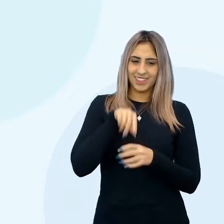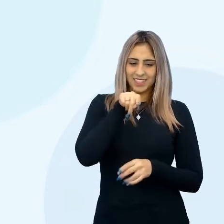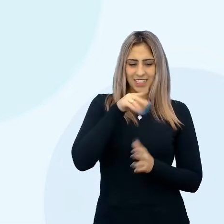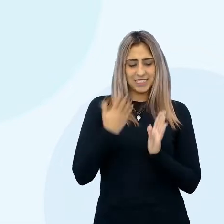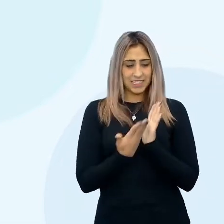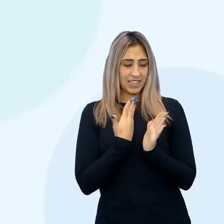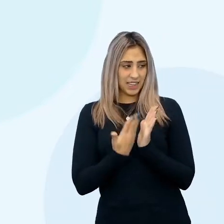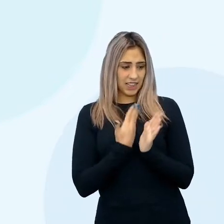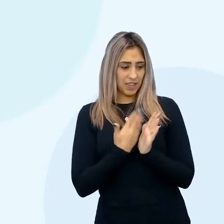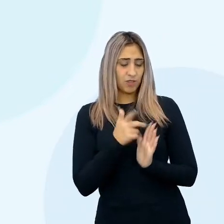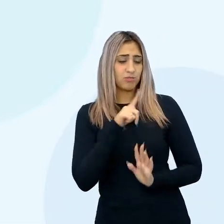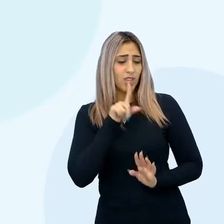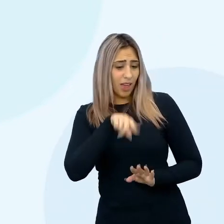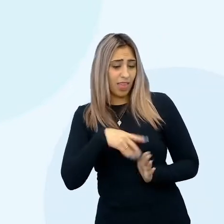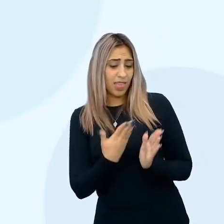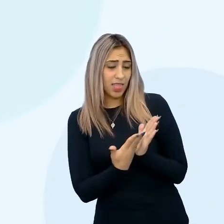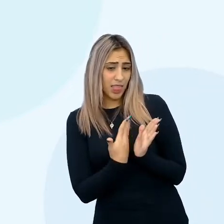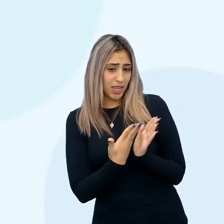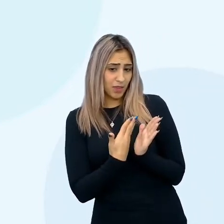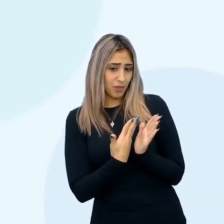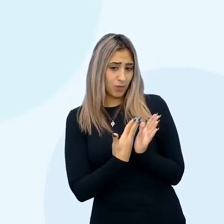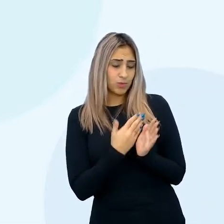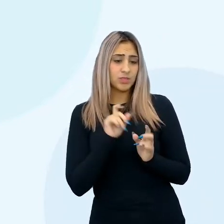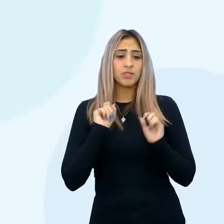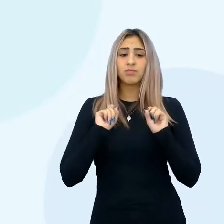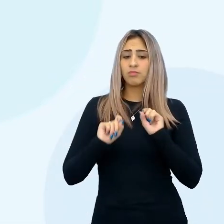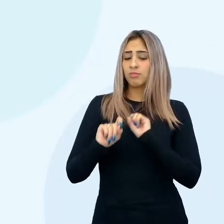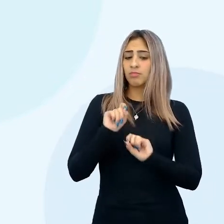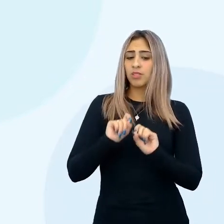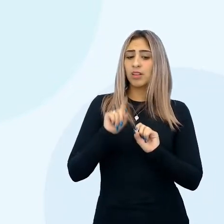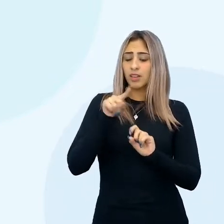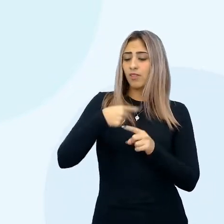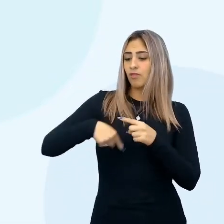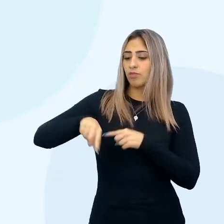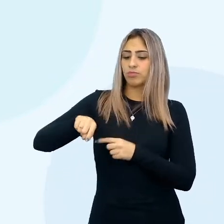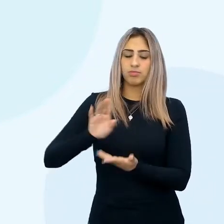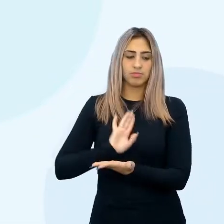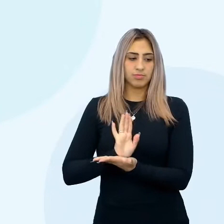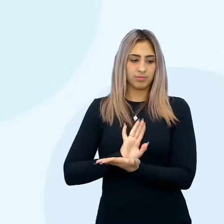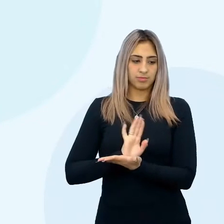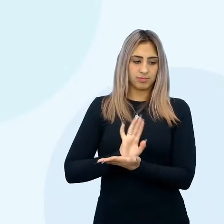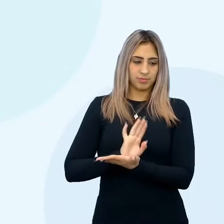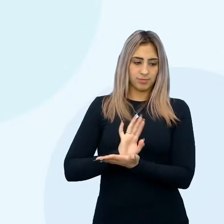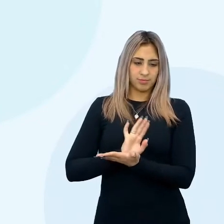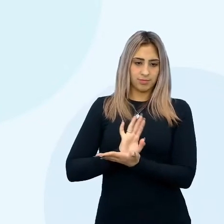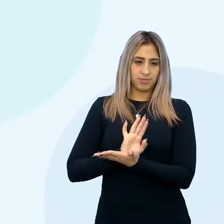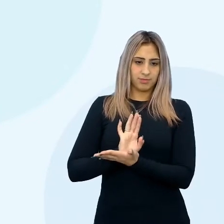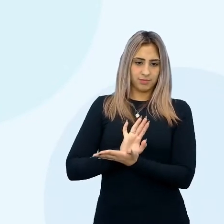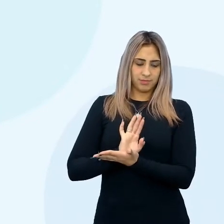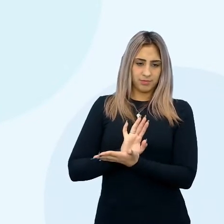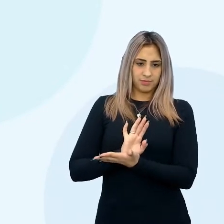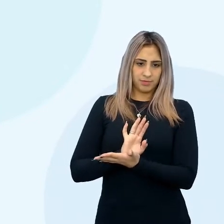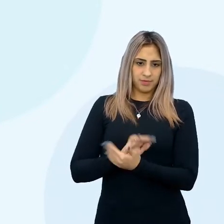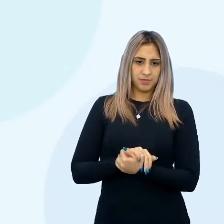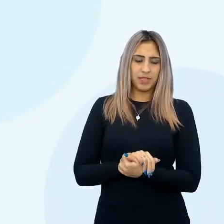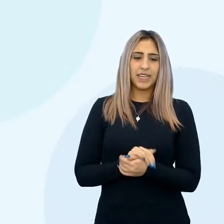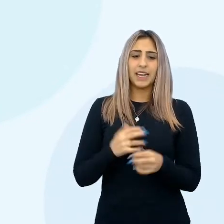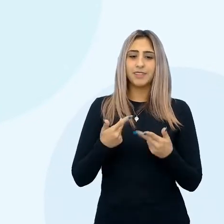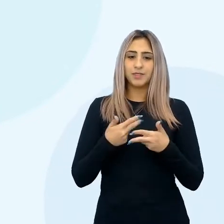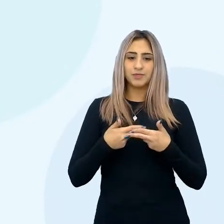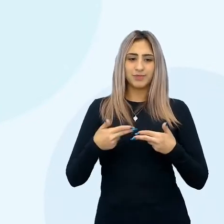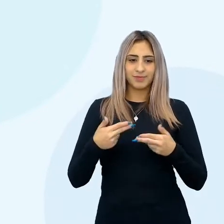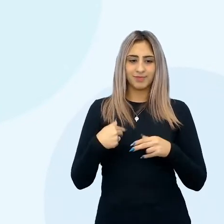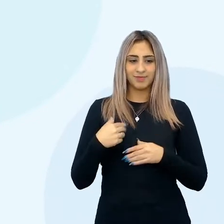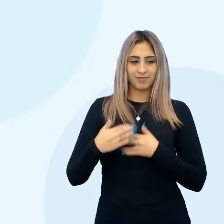livros aqui são livros que foram para o cinema. Ó, Vidas Secas, Graciliano Ramos. Pus na tela, vou ler,